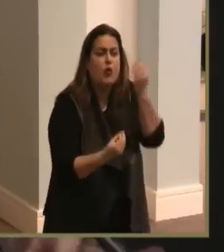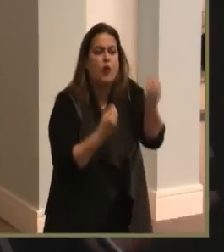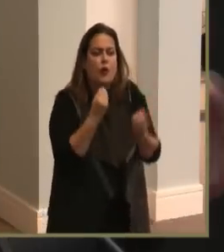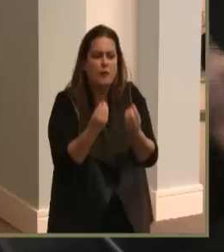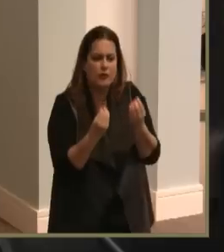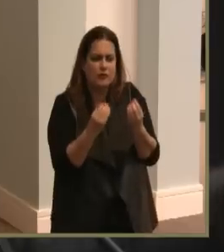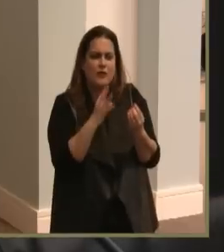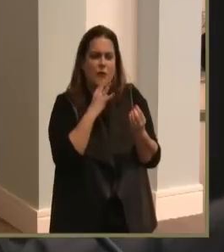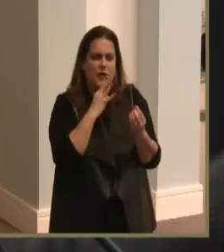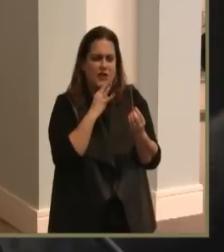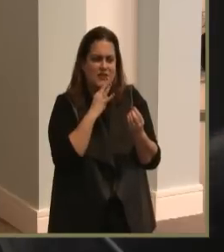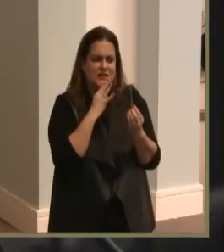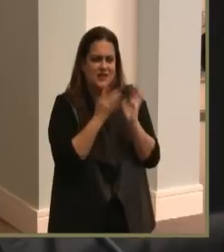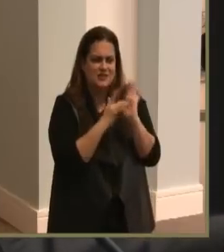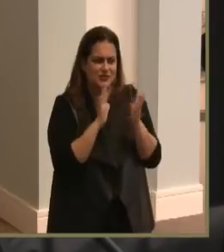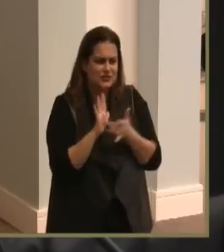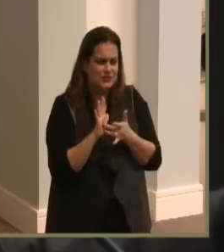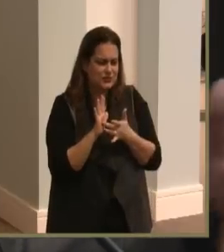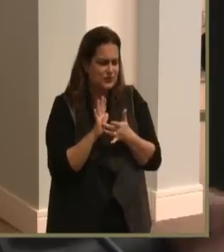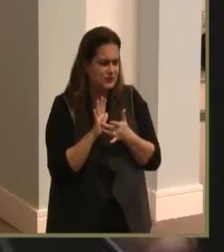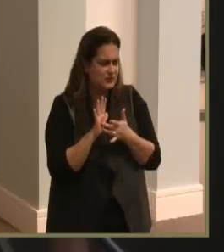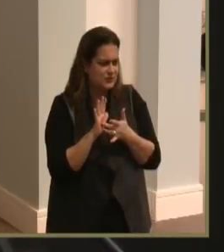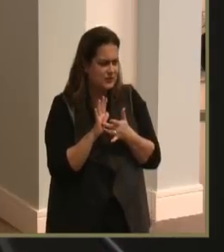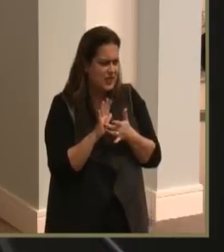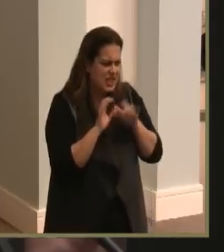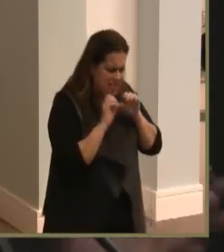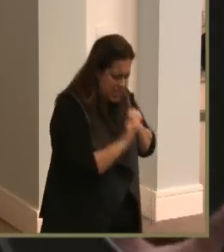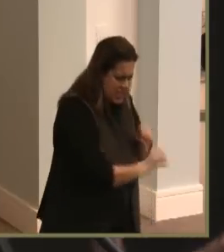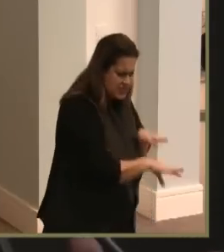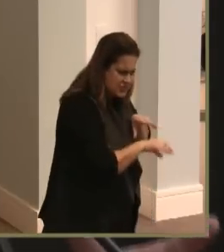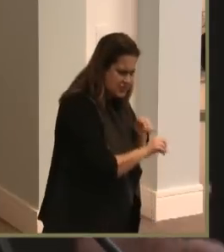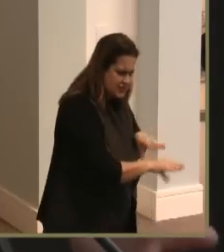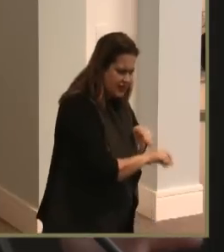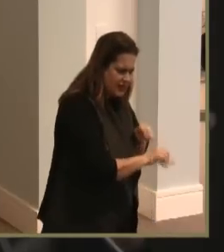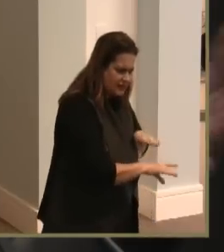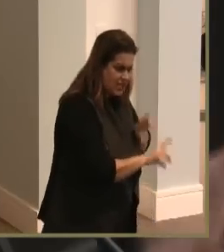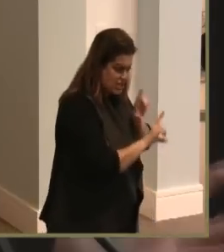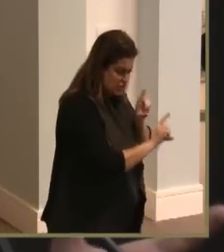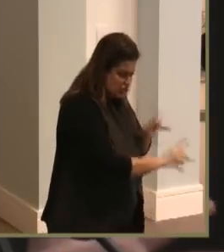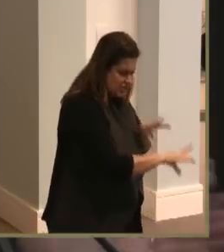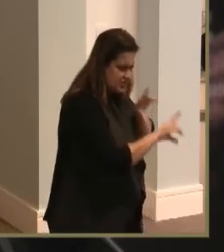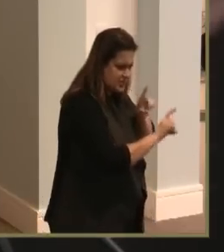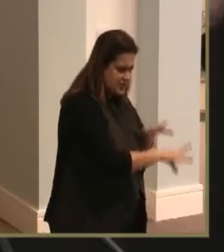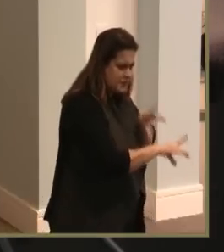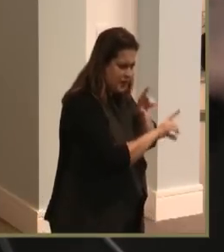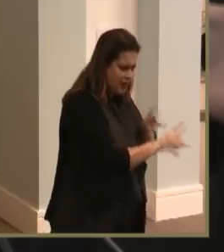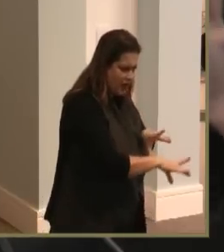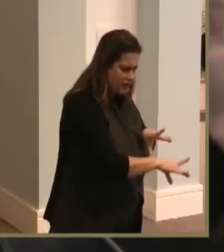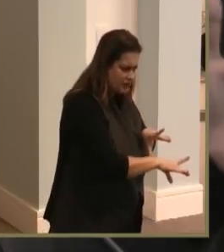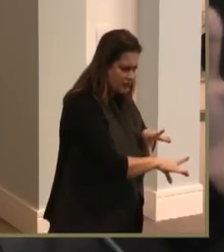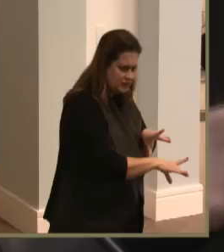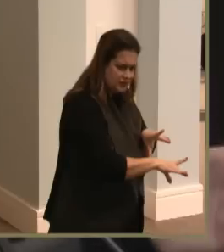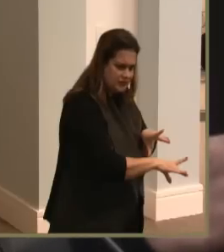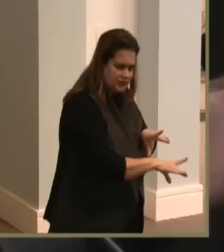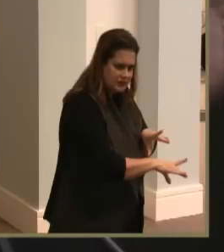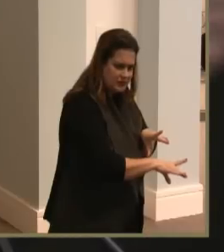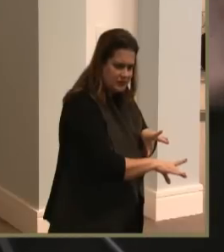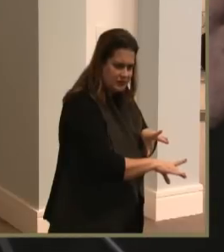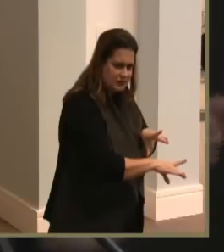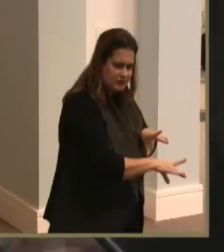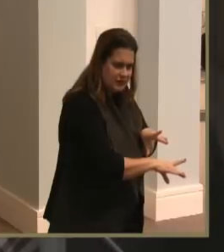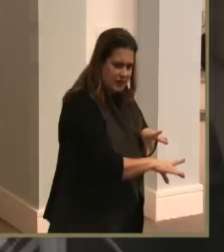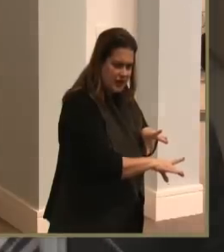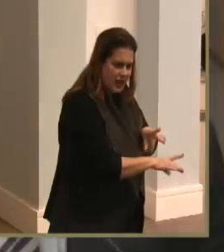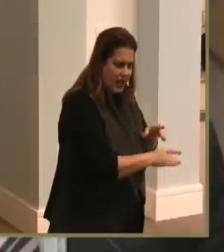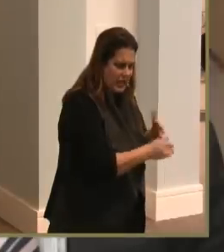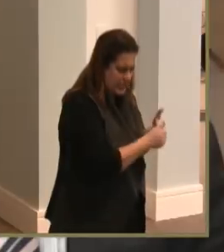Senhor, estão sendo fomentadas, orientadas, discipuladas, disciplinadas, orientadas à pregação do Evangelho do